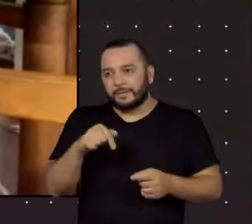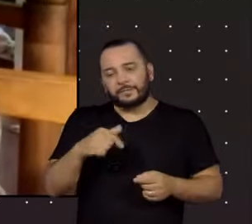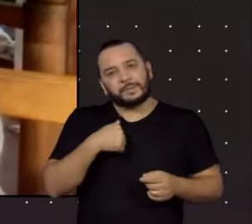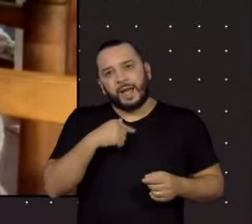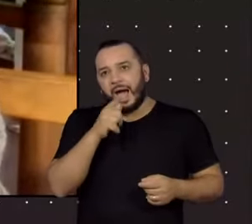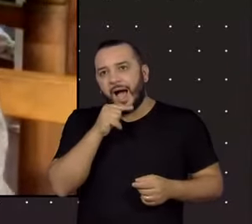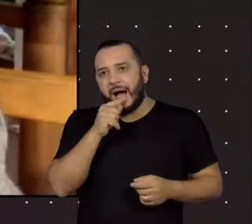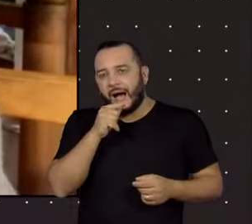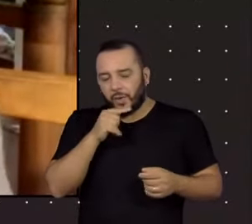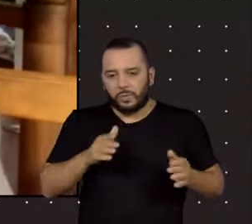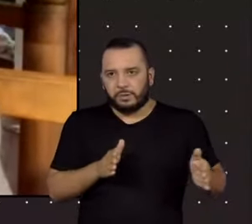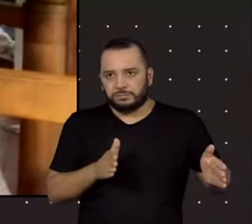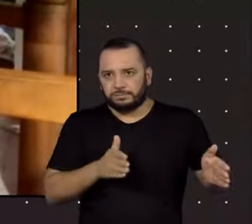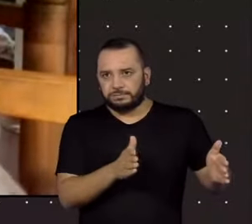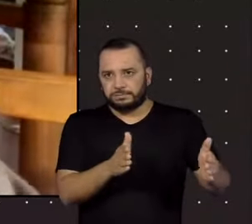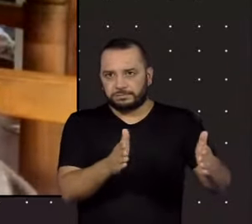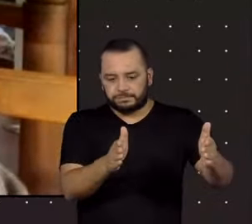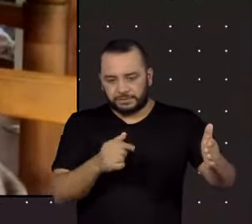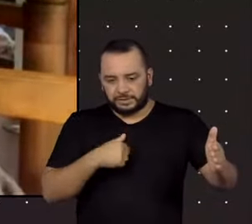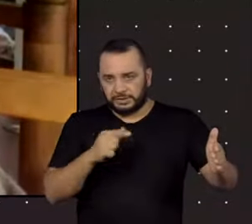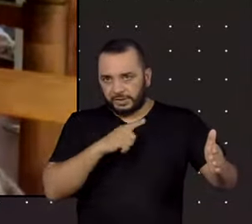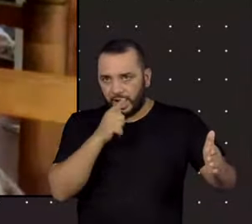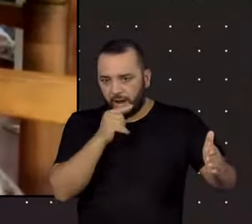Tietê, ela